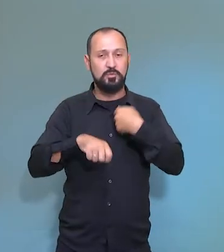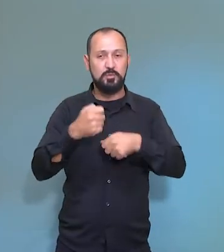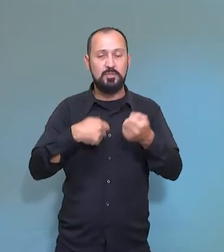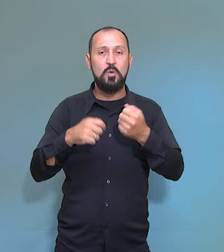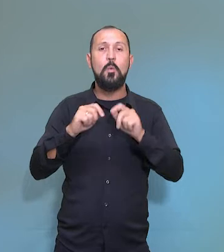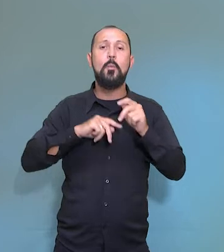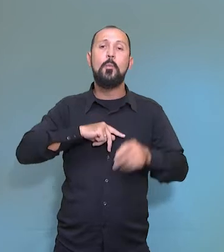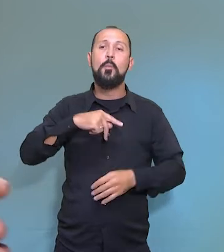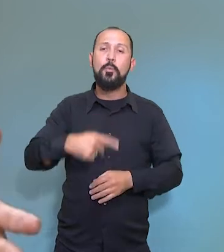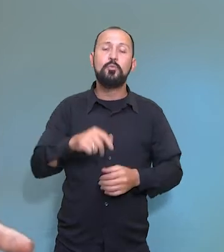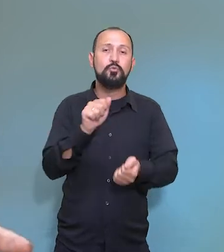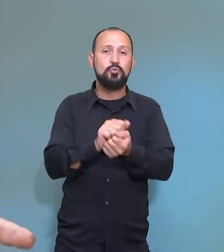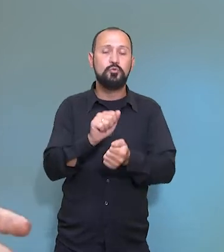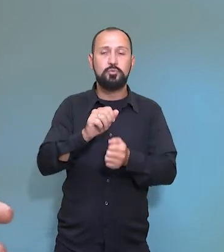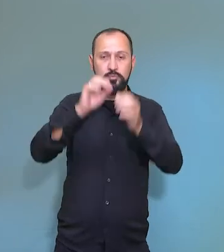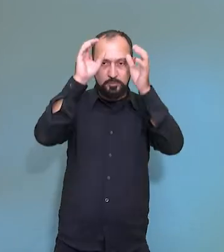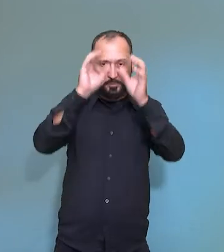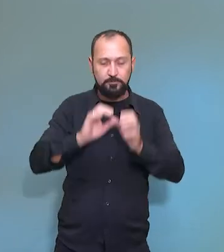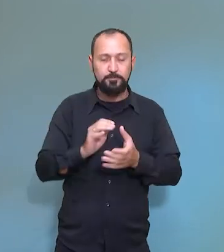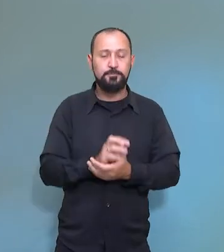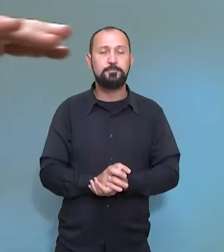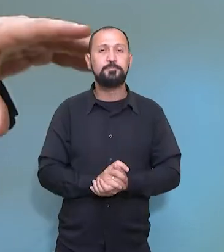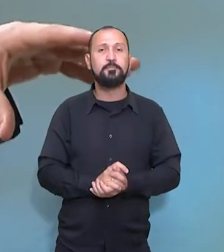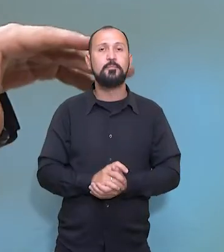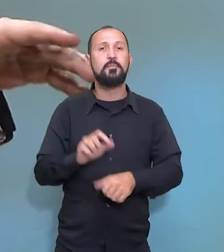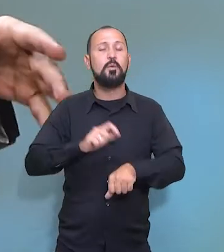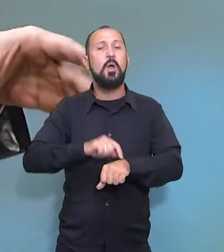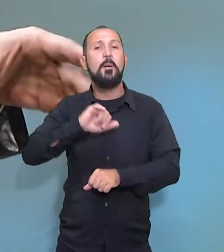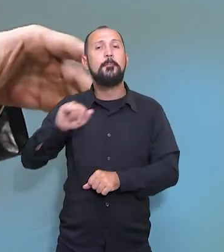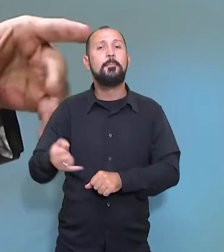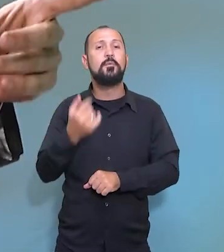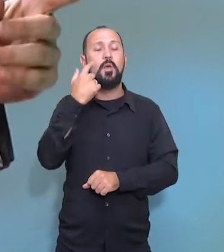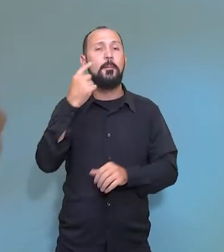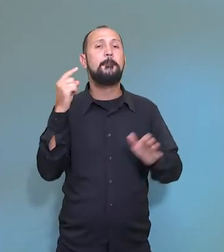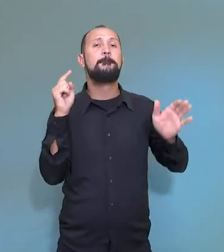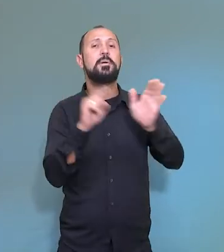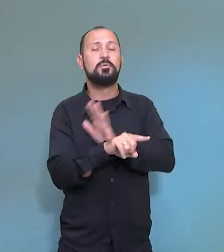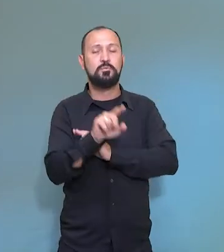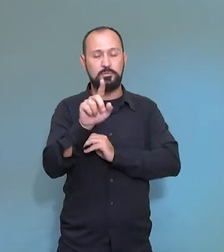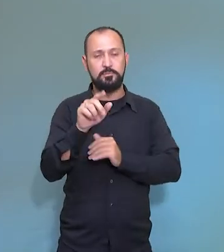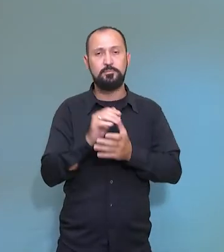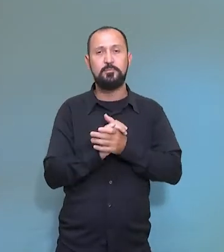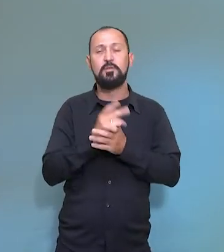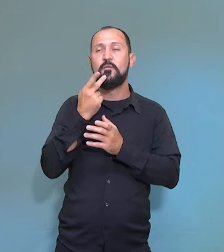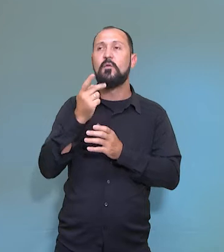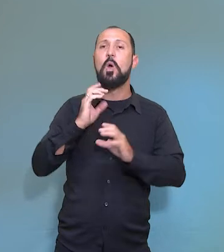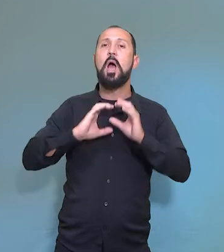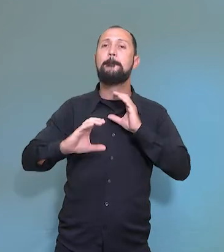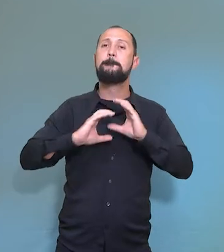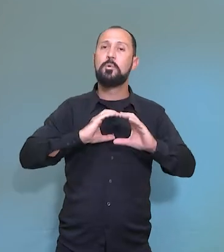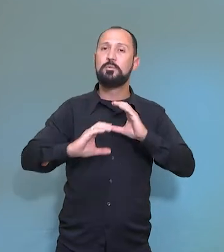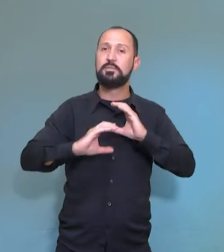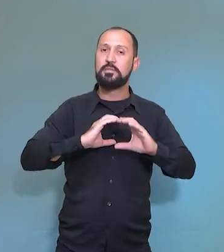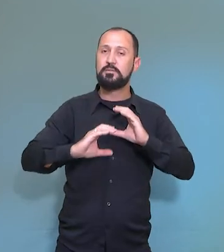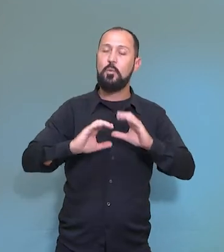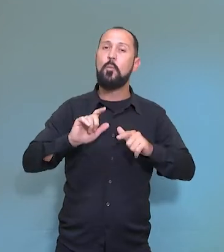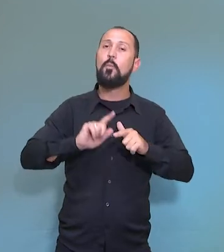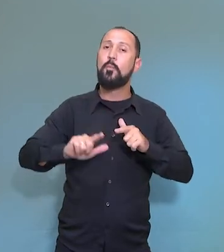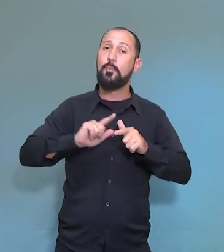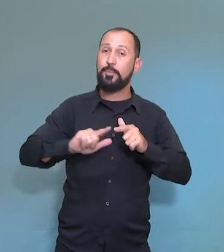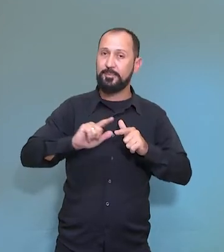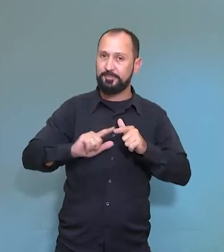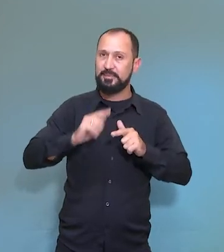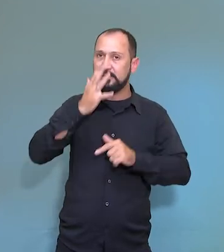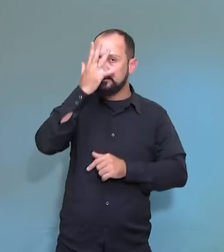junto à administração pública com o cidadão. E é pegando esse link que eu queria fazer a próxima pergunta. Você falou que a comunicação é um